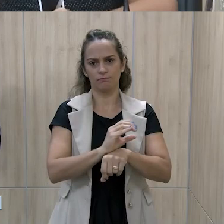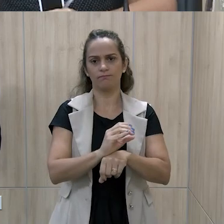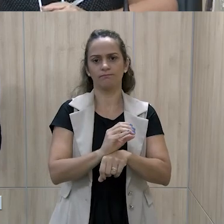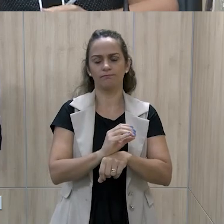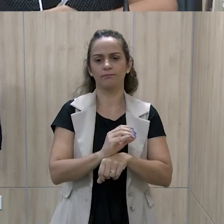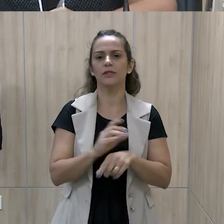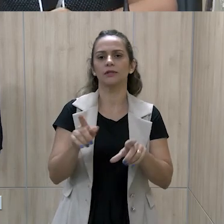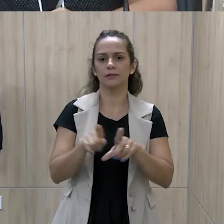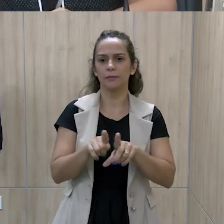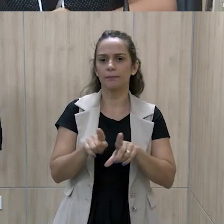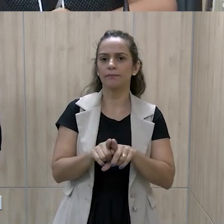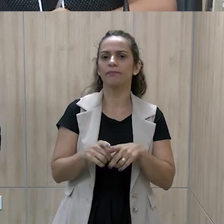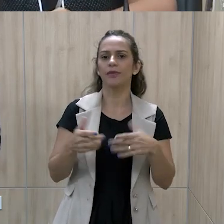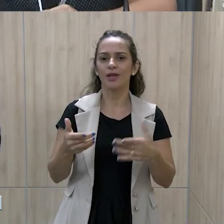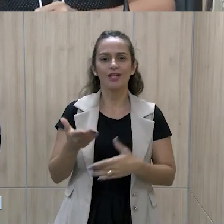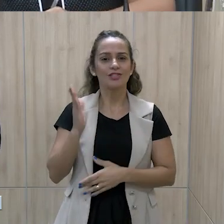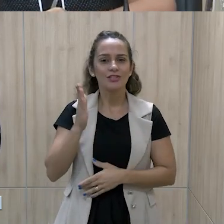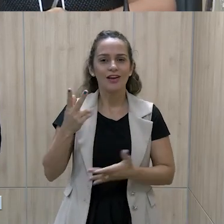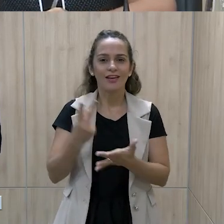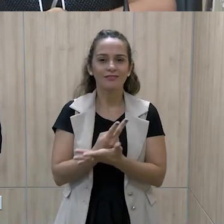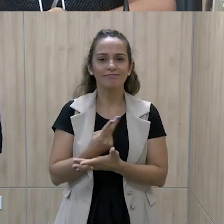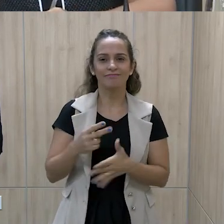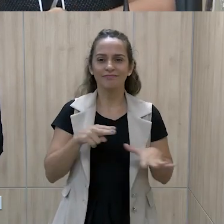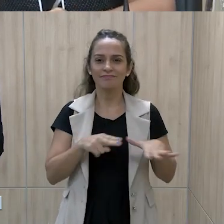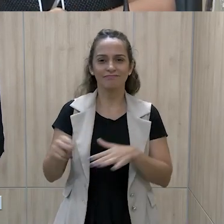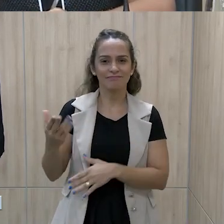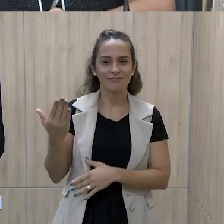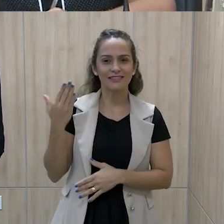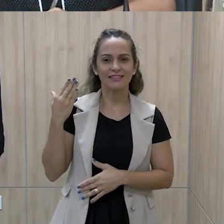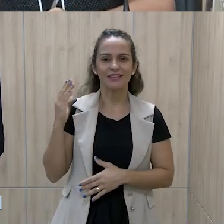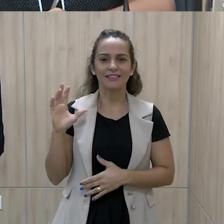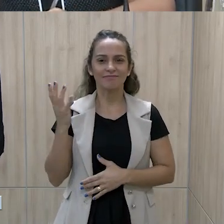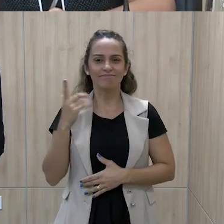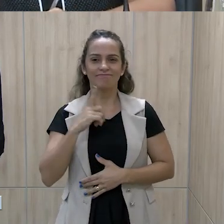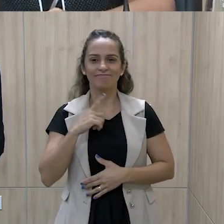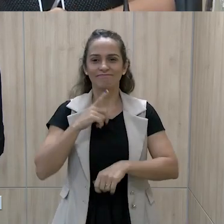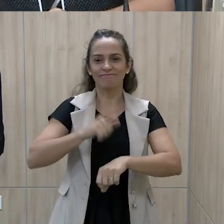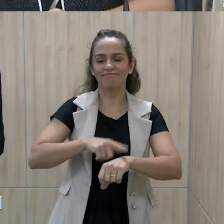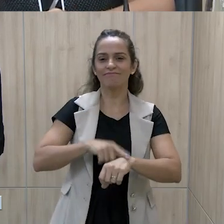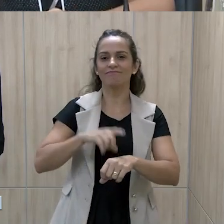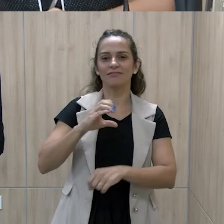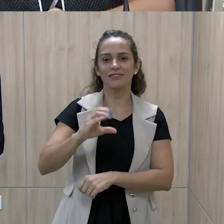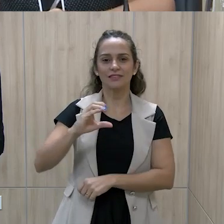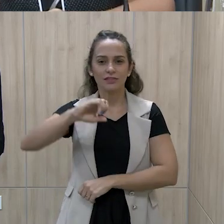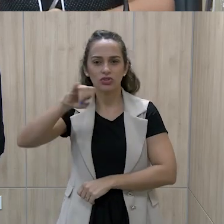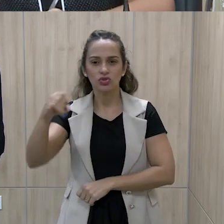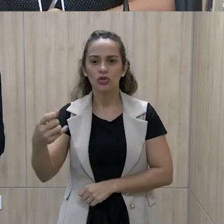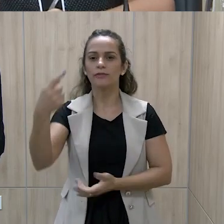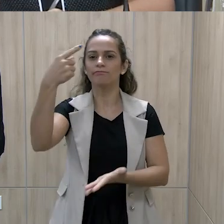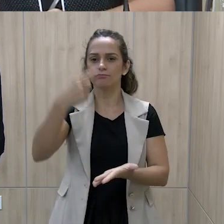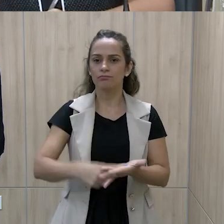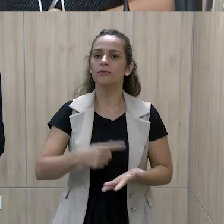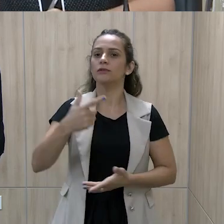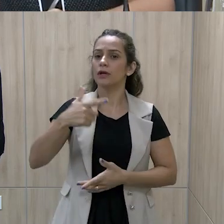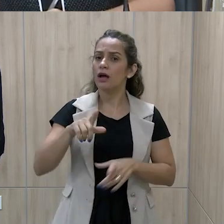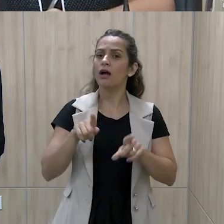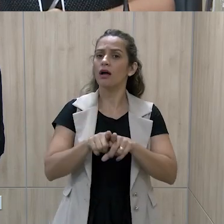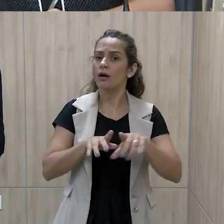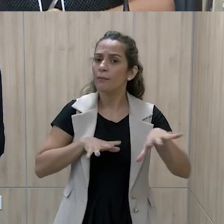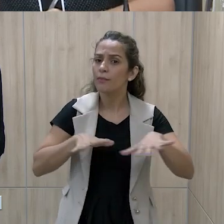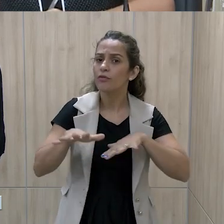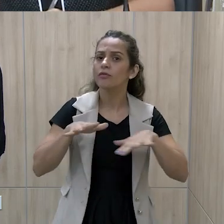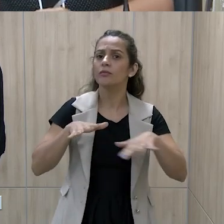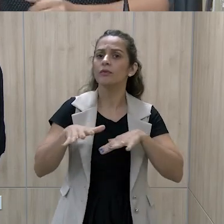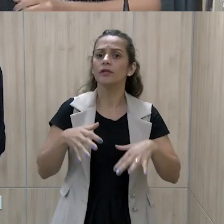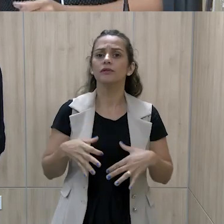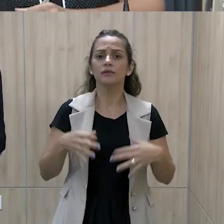constitucional do que não é e uma vez mais pelo evento que houve semana passada Já percebemos reafirmar esse compromisso